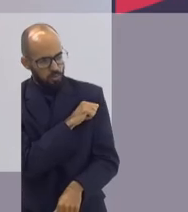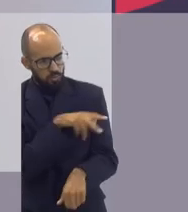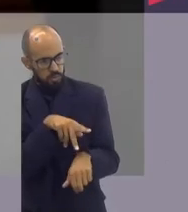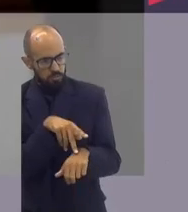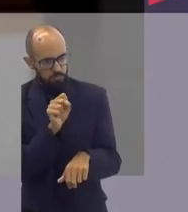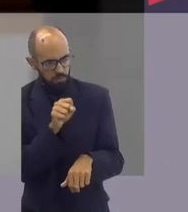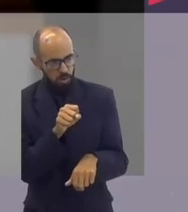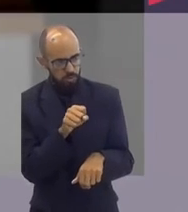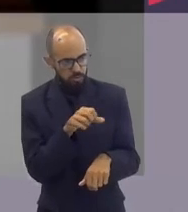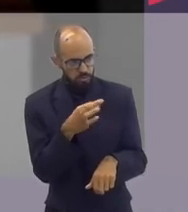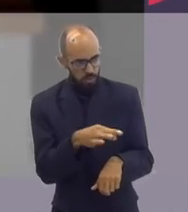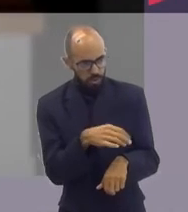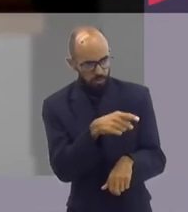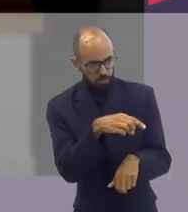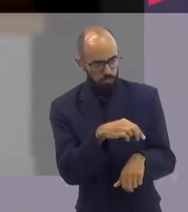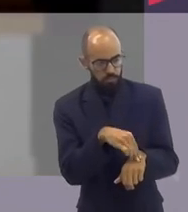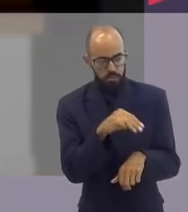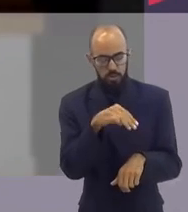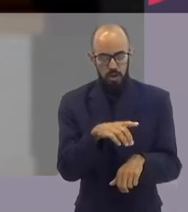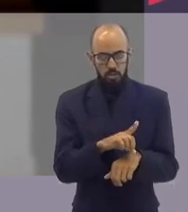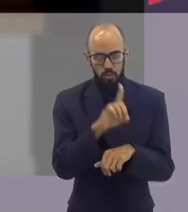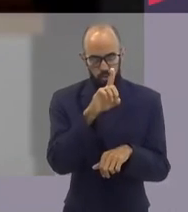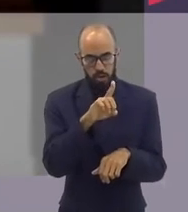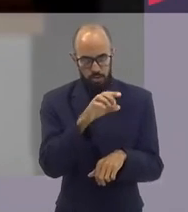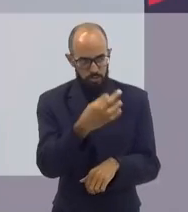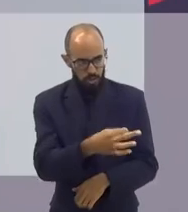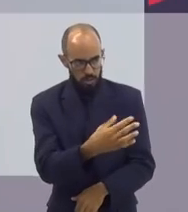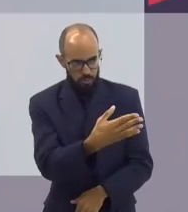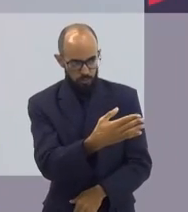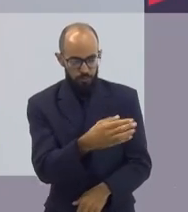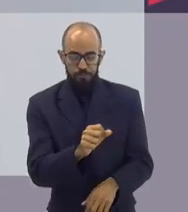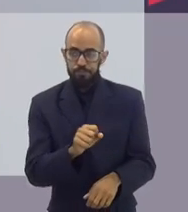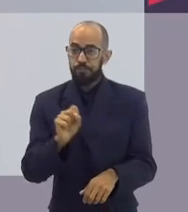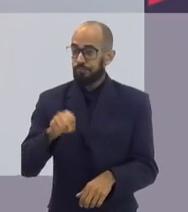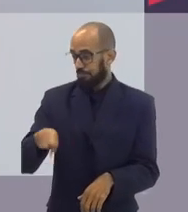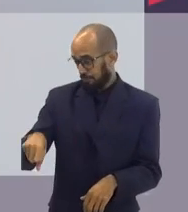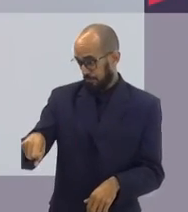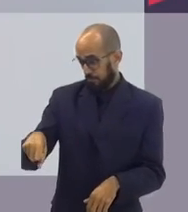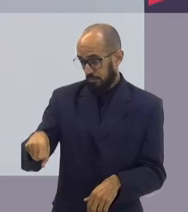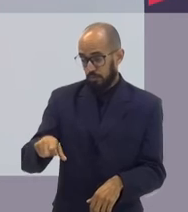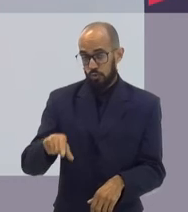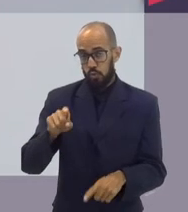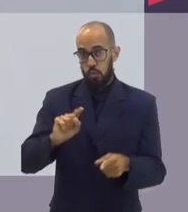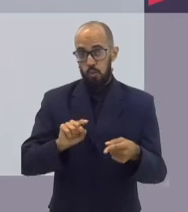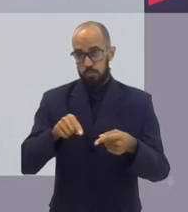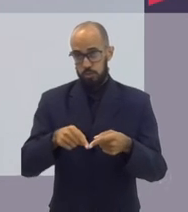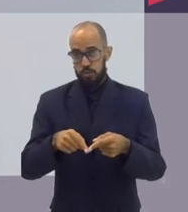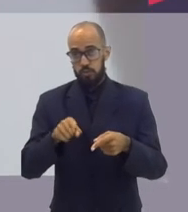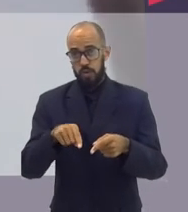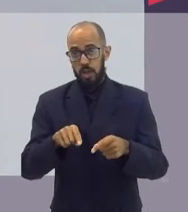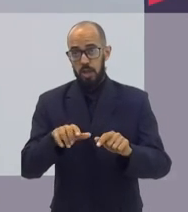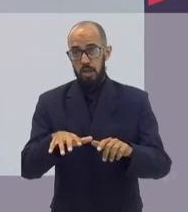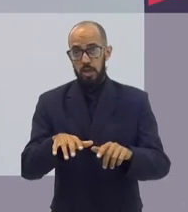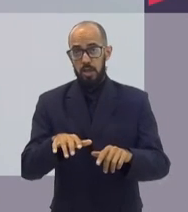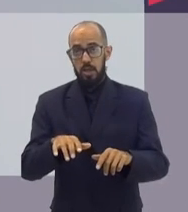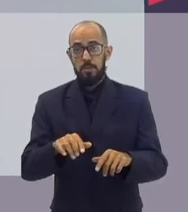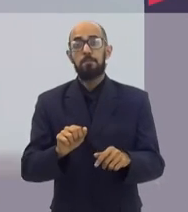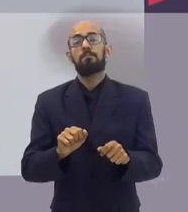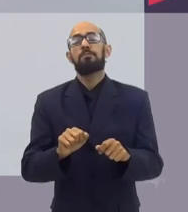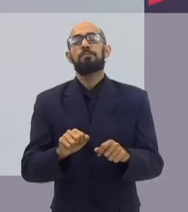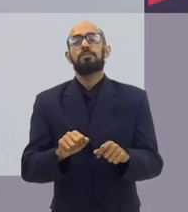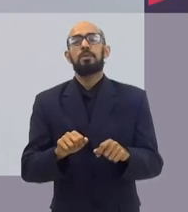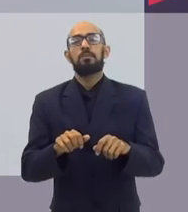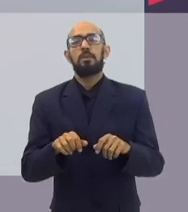da pós-graduação, né? São alunos de mestrado e doutorado. Isso. Então, esse é o objetivo, era o alvo.